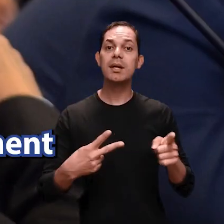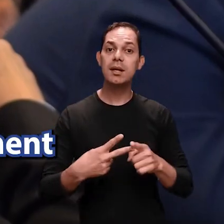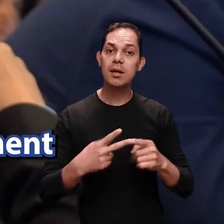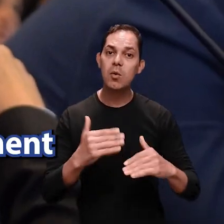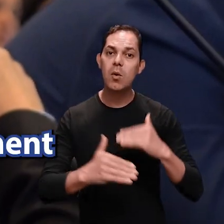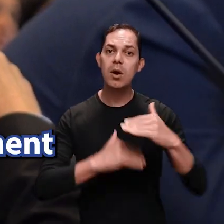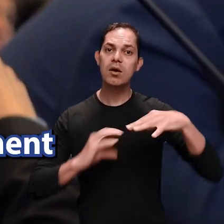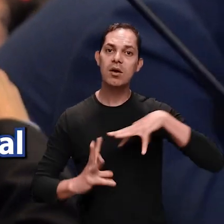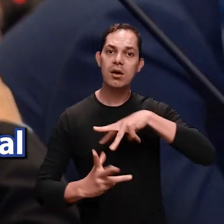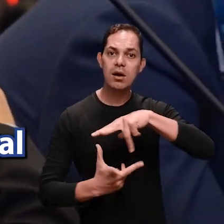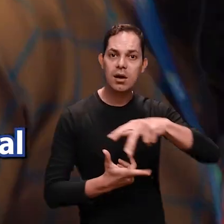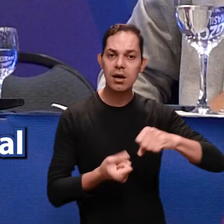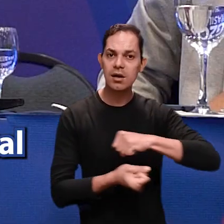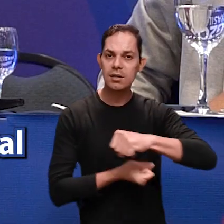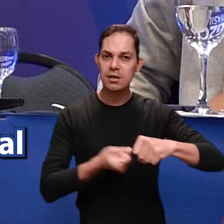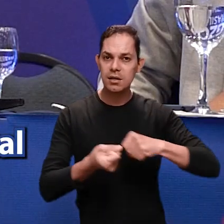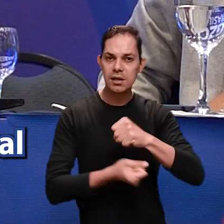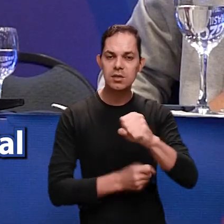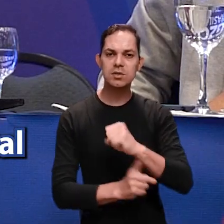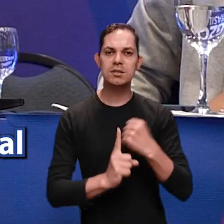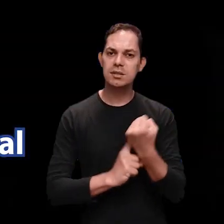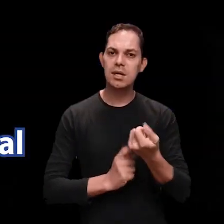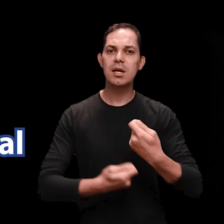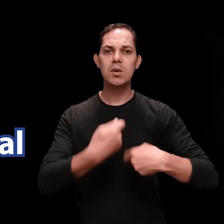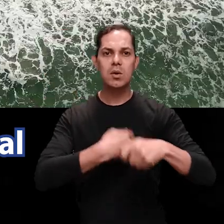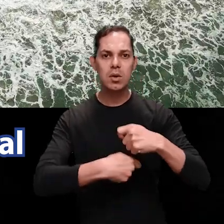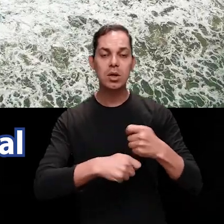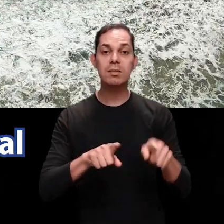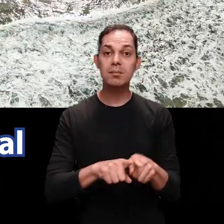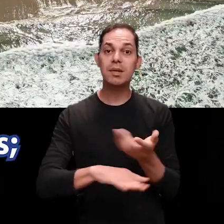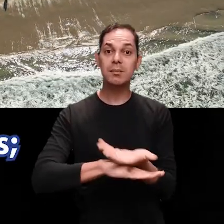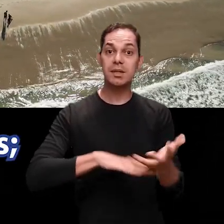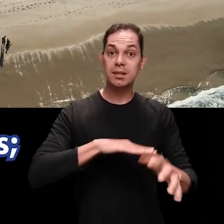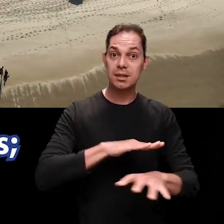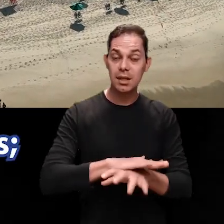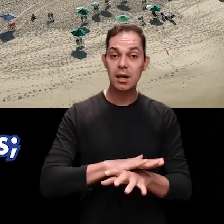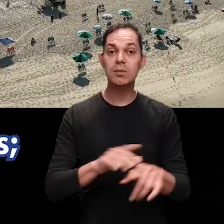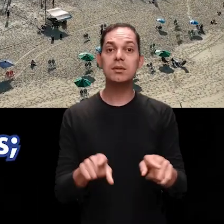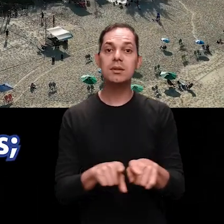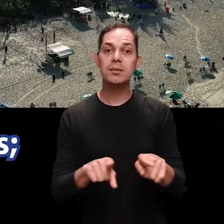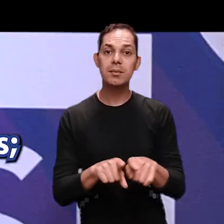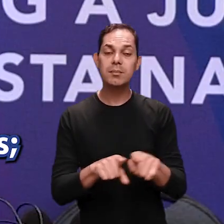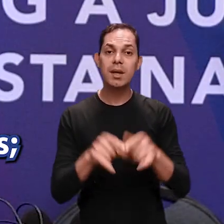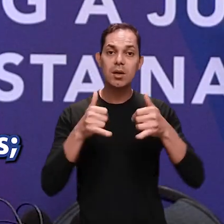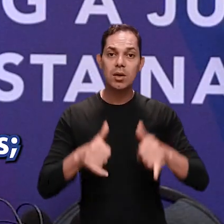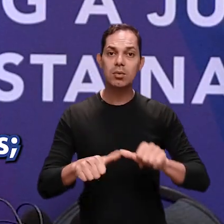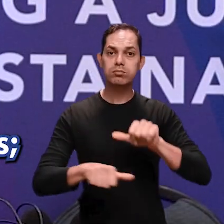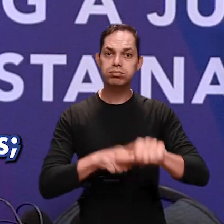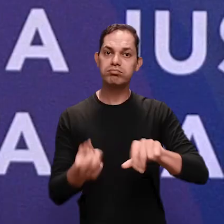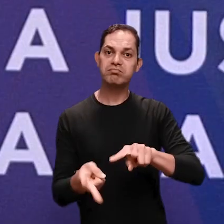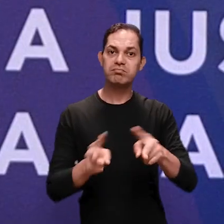o avanço do desenvolvimento sustentável nas suas dimensões sociais, econômicas e ambiental, incluindo